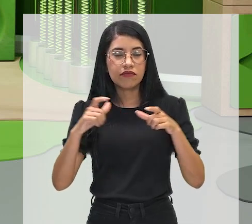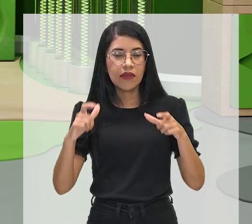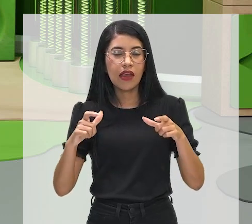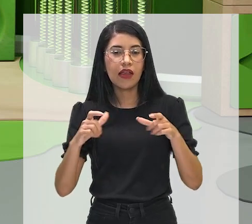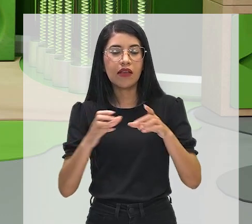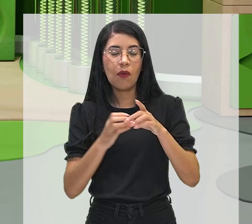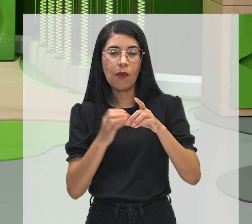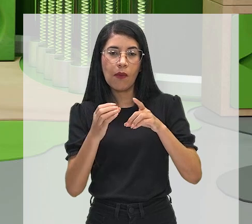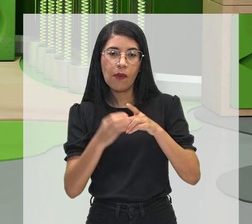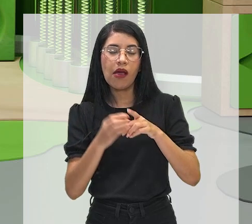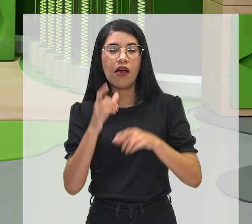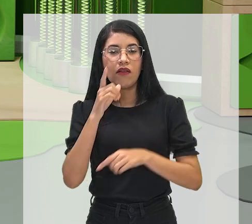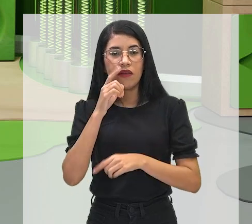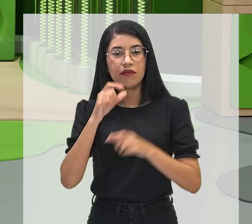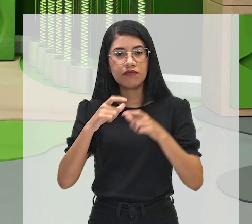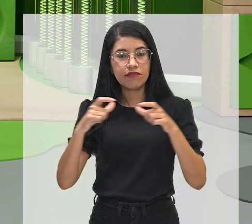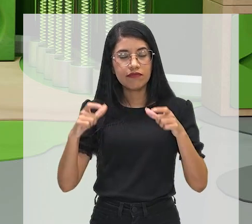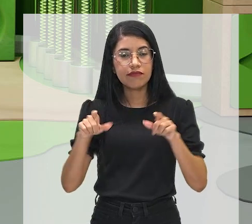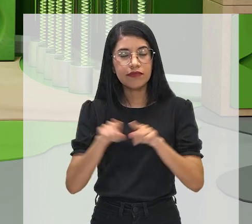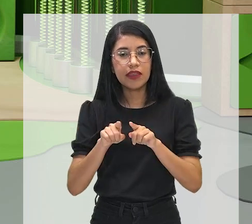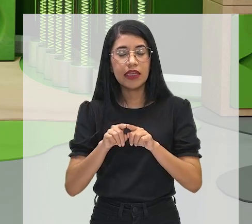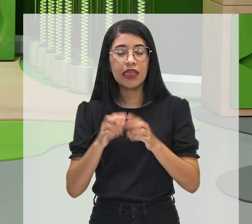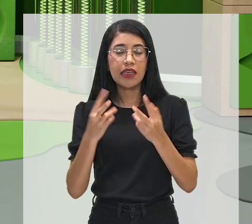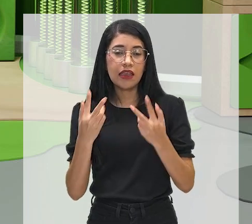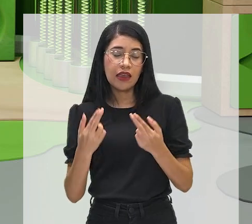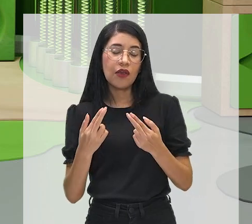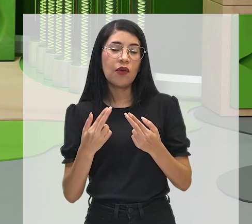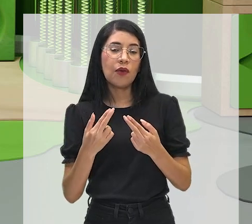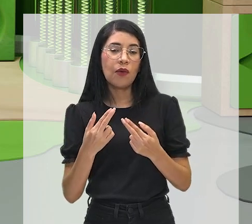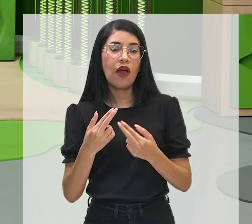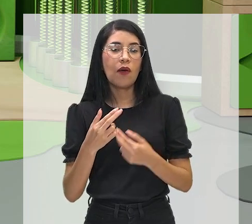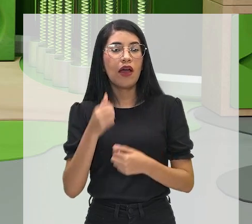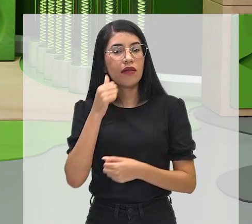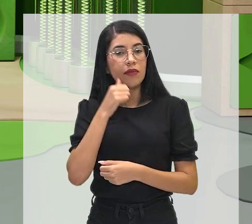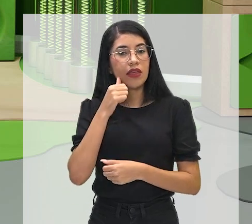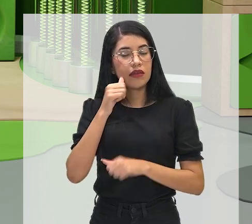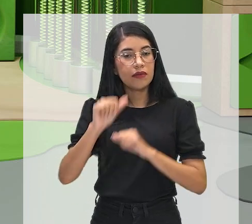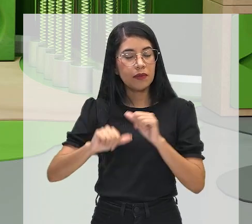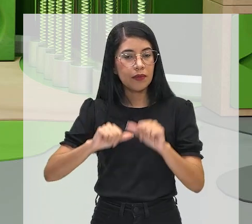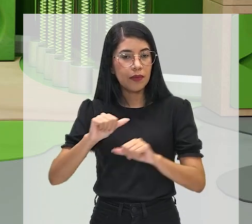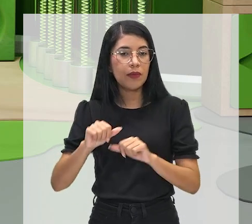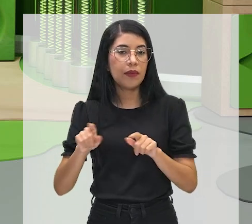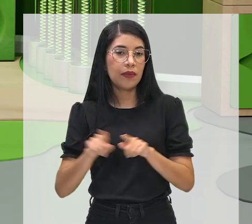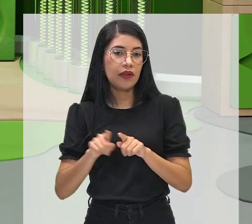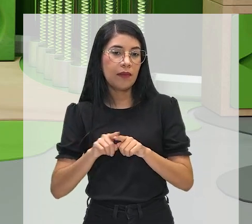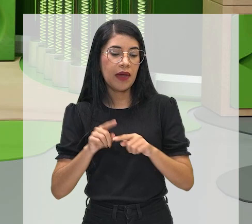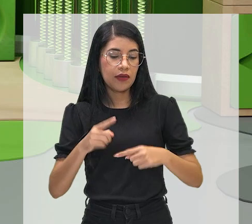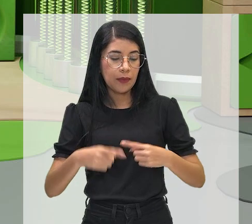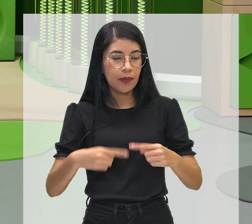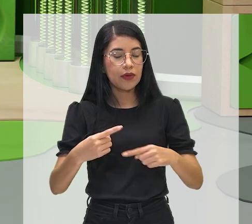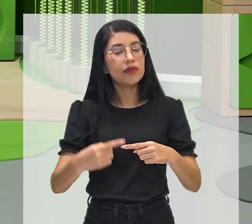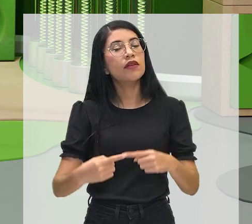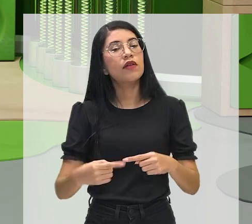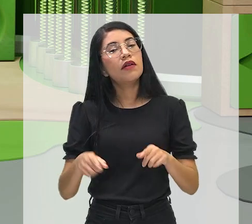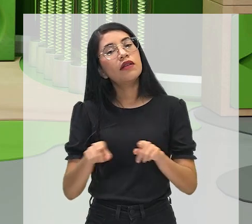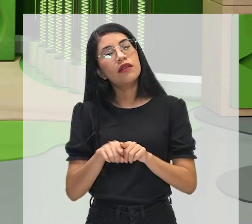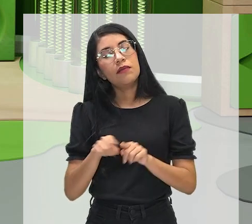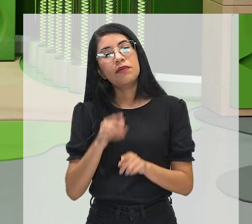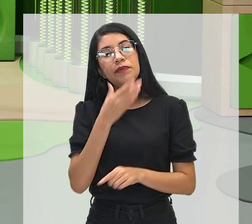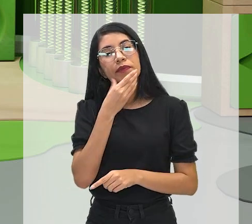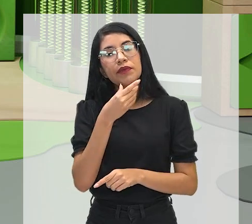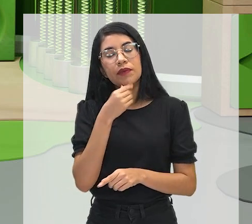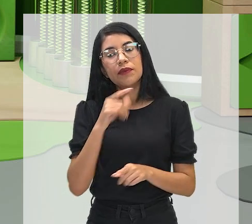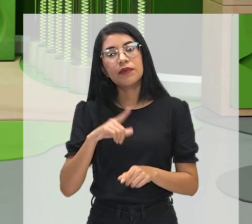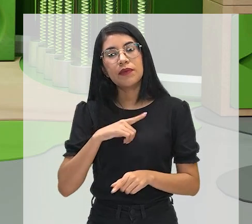dos homens, testículos e pênis. Então, assim como nas meninas houve ali uma modificação nos órgãos reprodutivos,